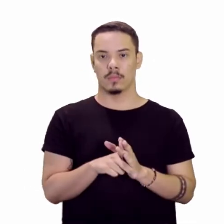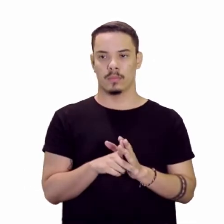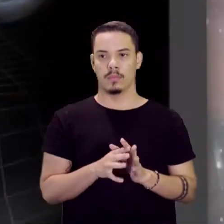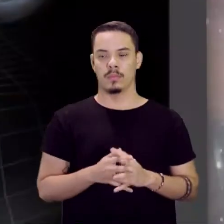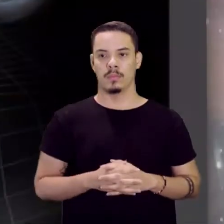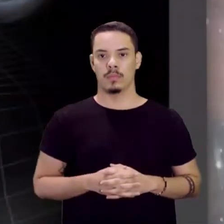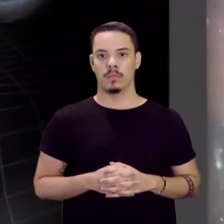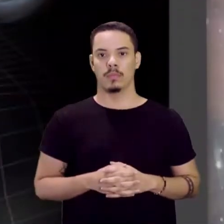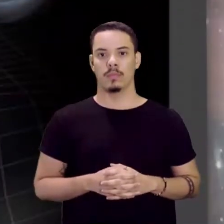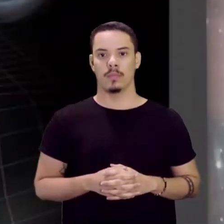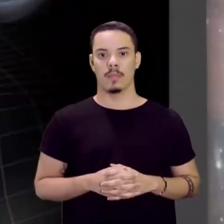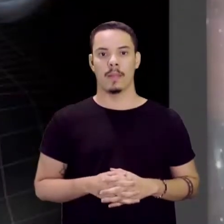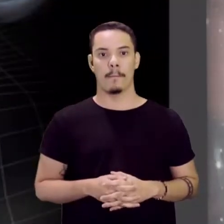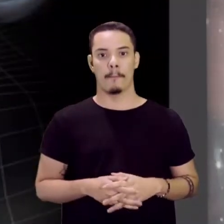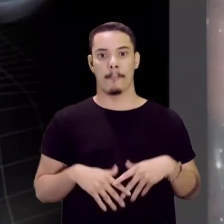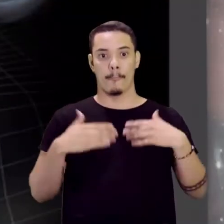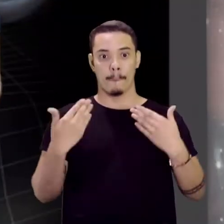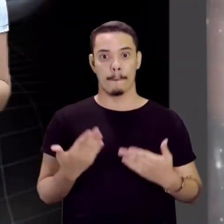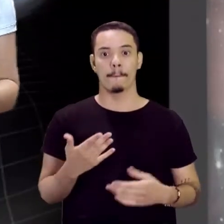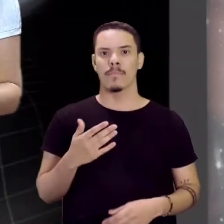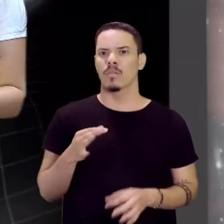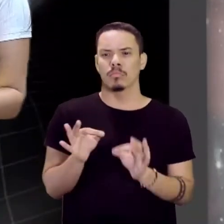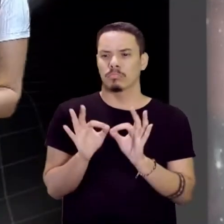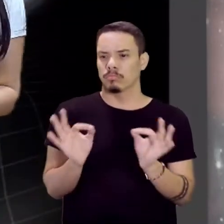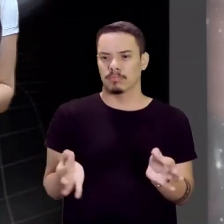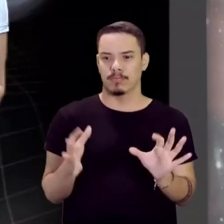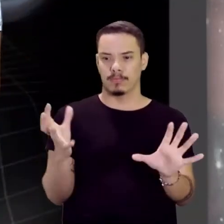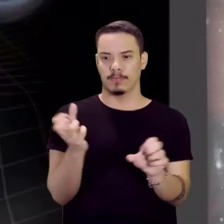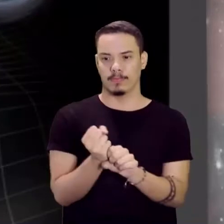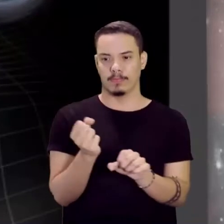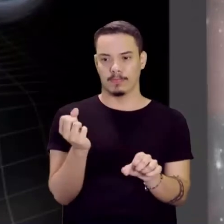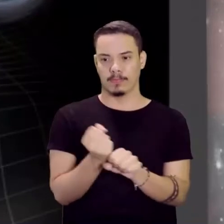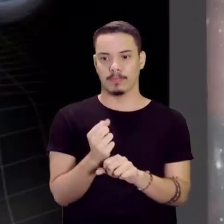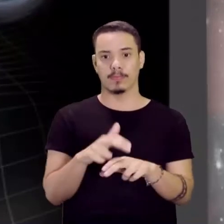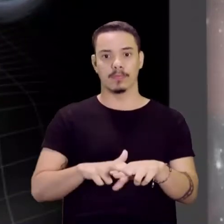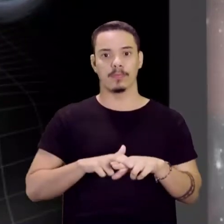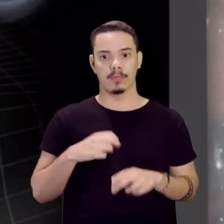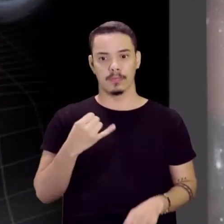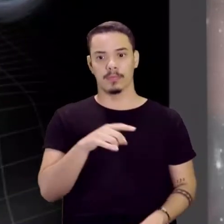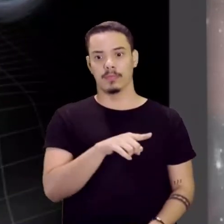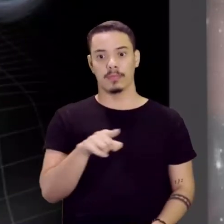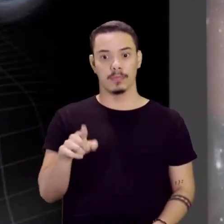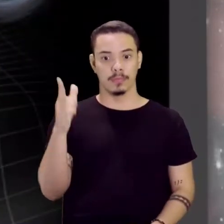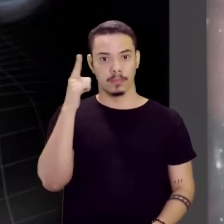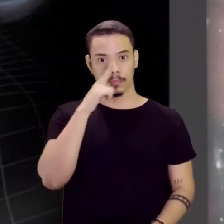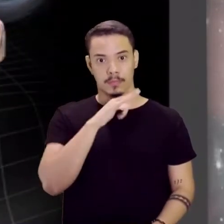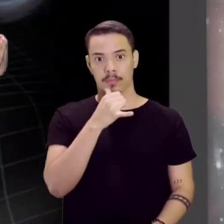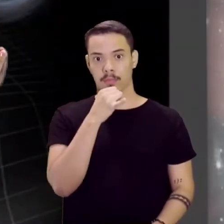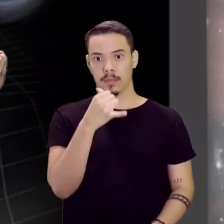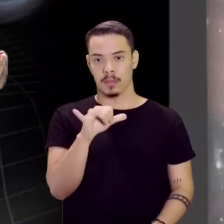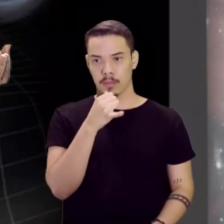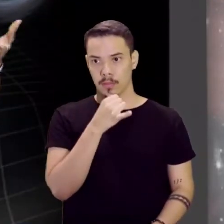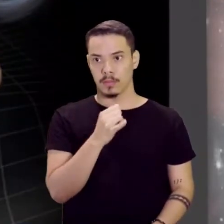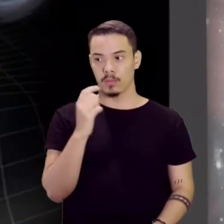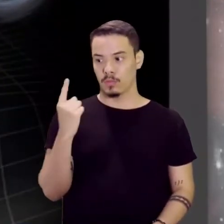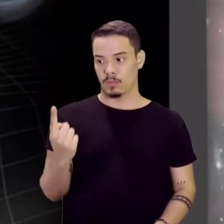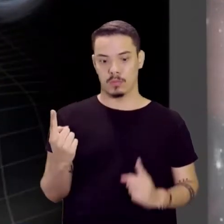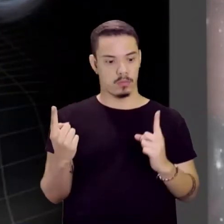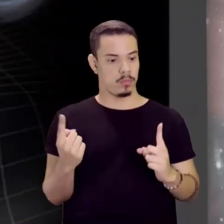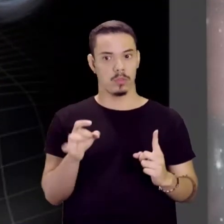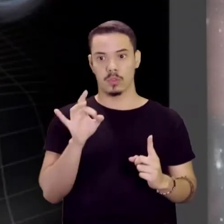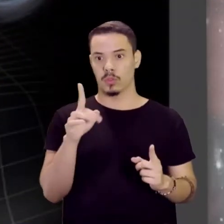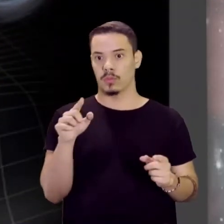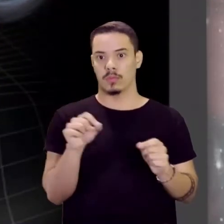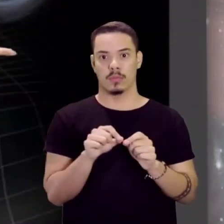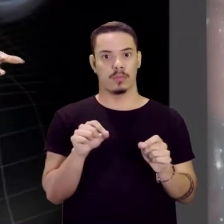Então ali, pessoal, olha só, vem aqui com nós. Ficou simples, né, de calcular. Então, Isso. se você considerou a energia ali potencial 2 pontos, é só você